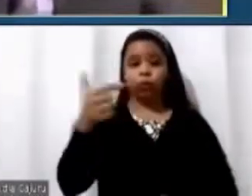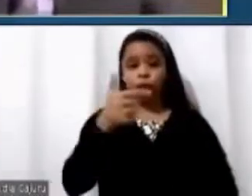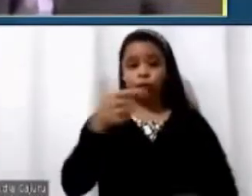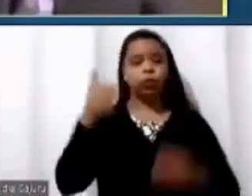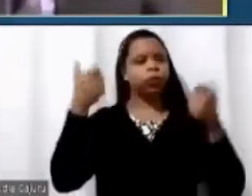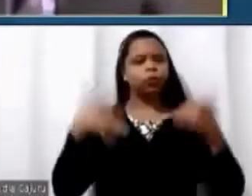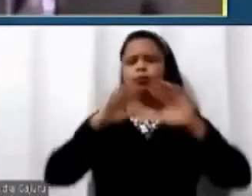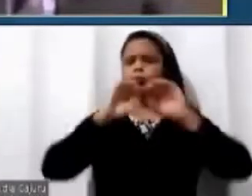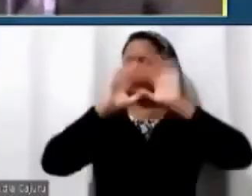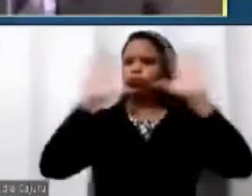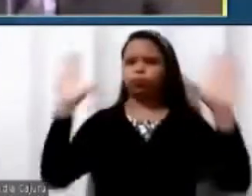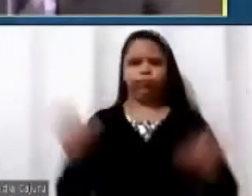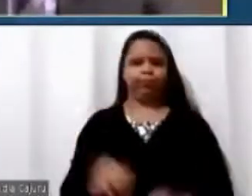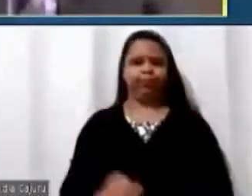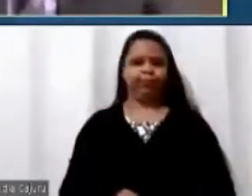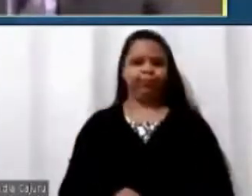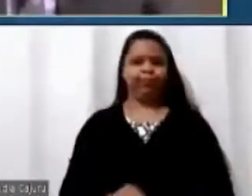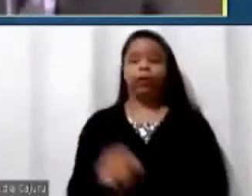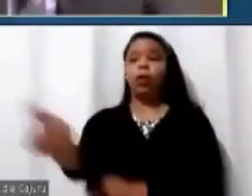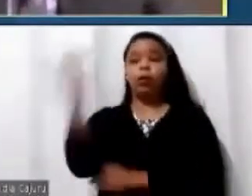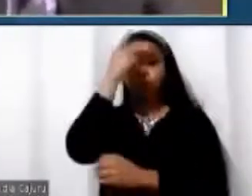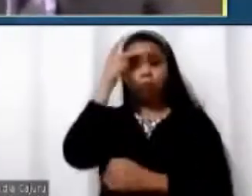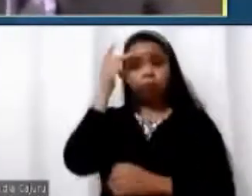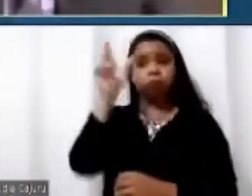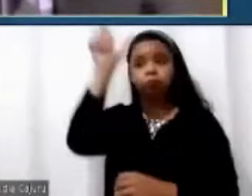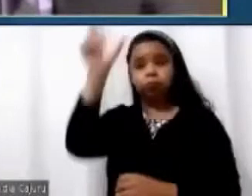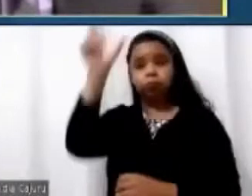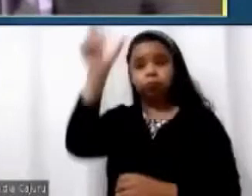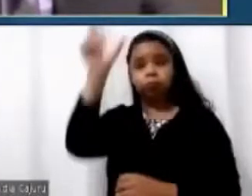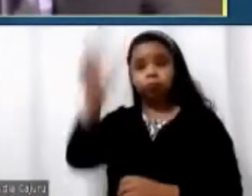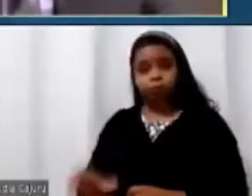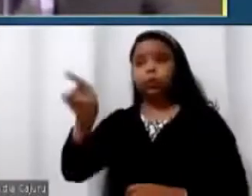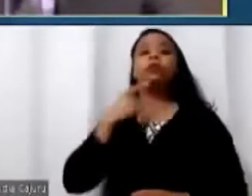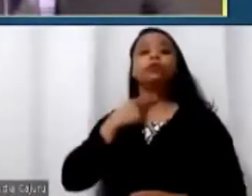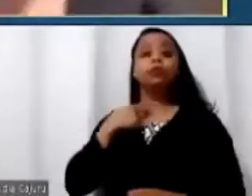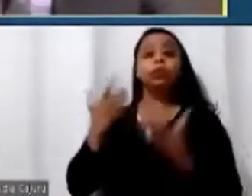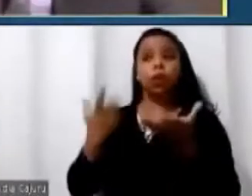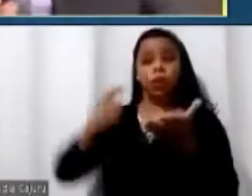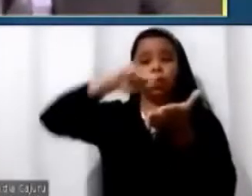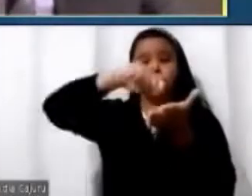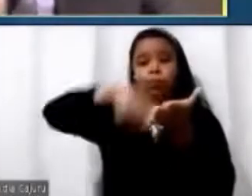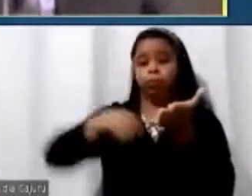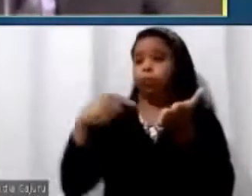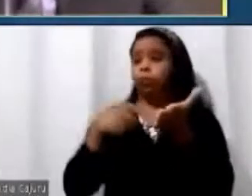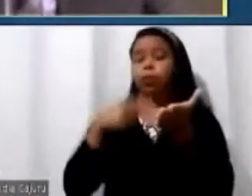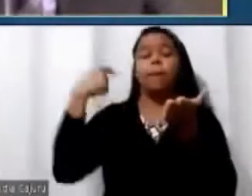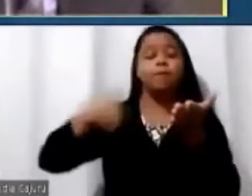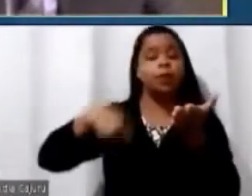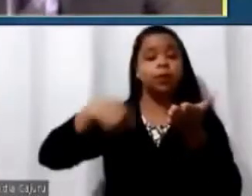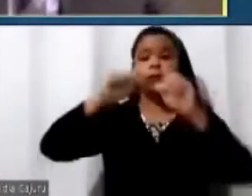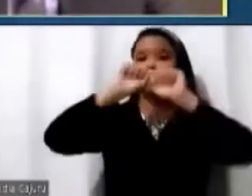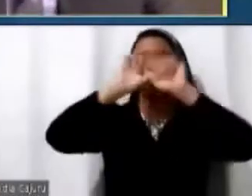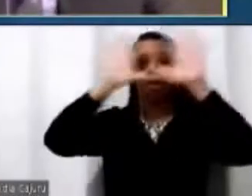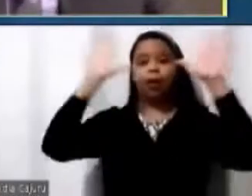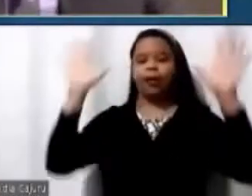do paciente ou do seu representante legal, após esclarecê-lo sobre o procedimento a ser realizado, coloca exceção em salvo